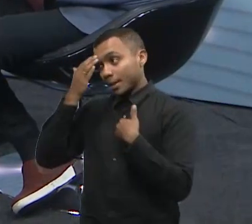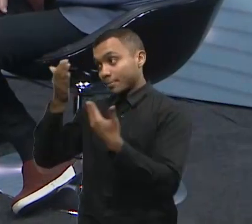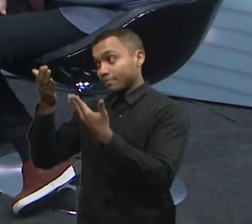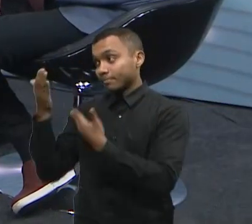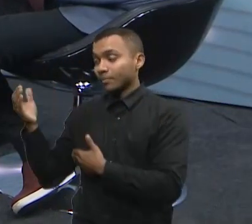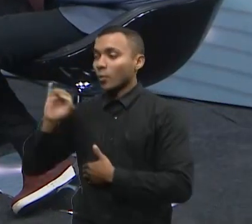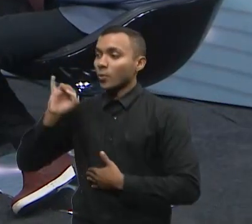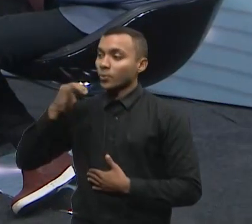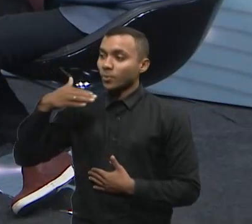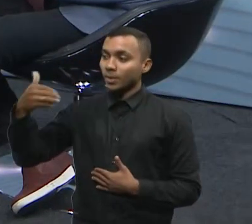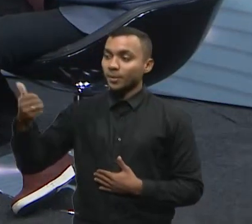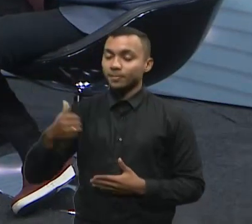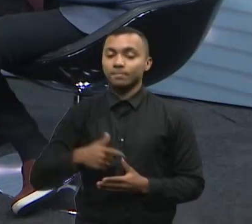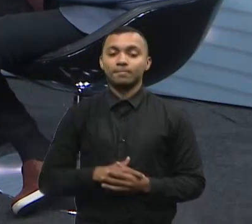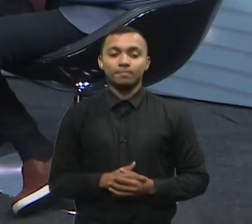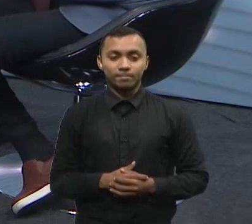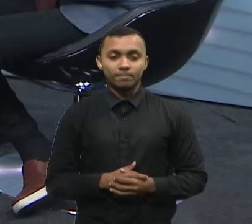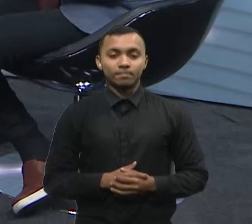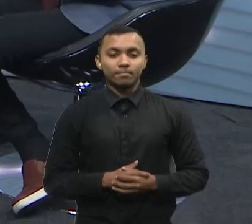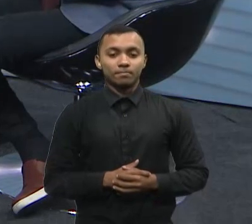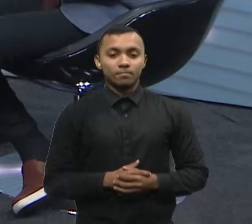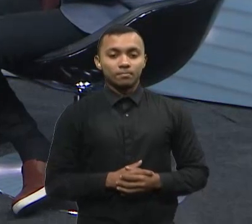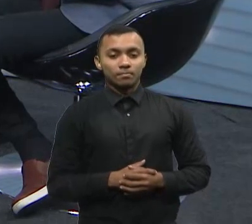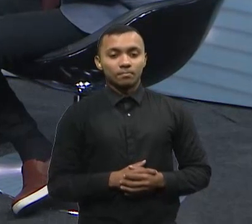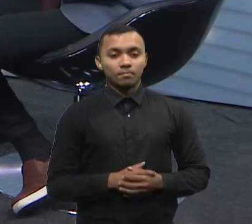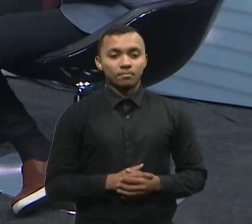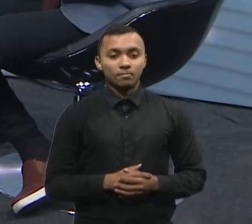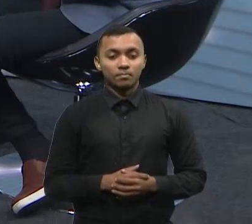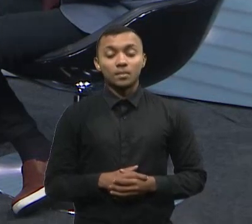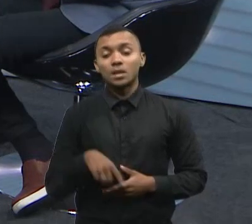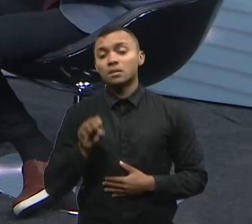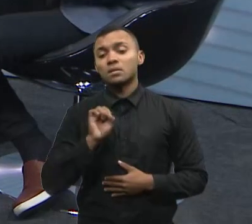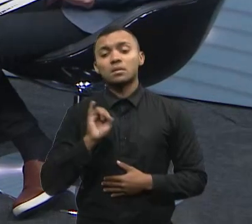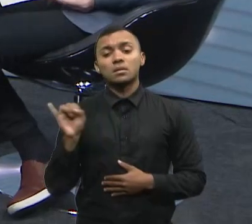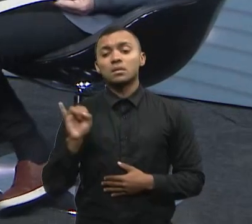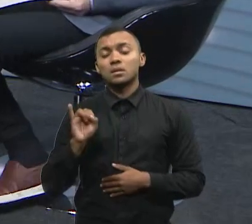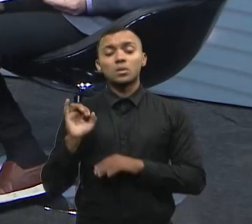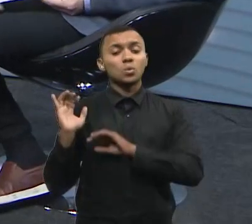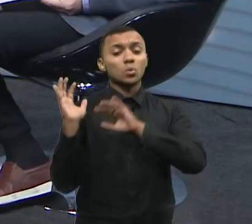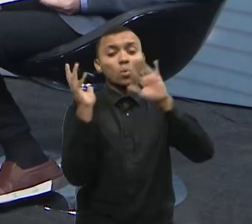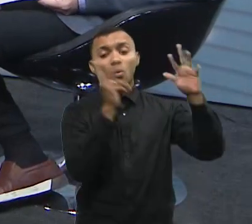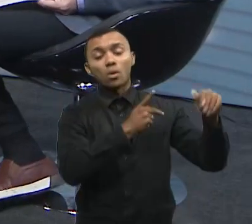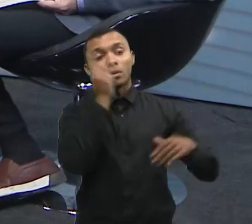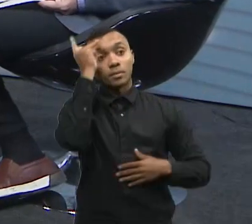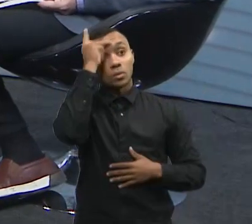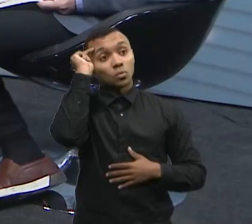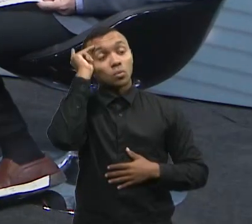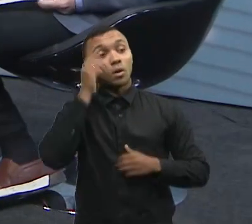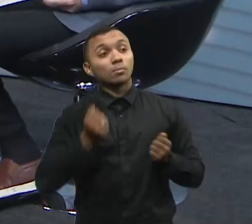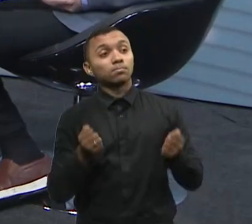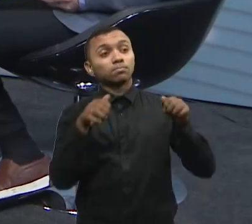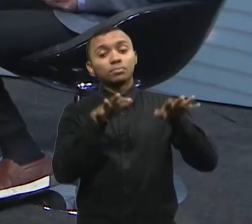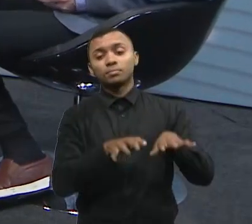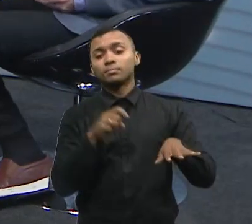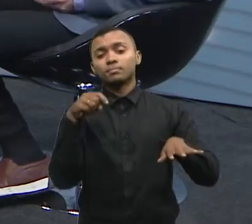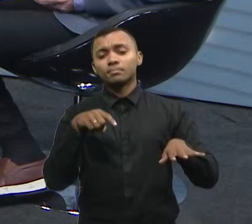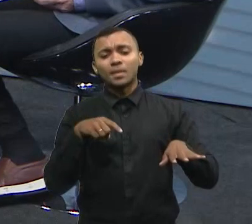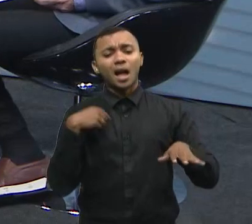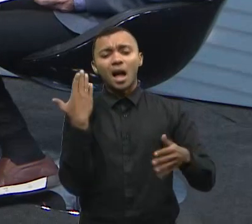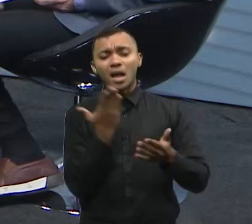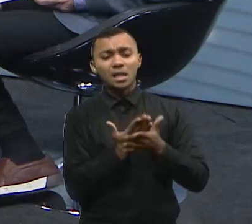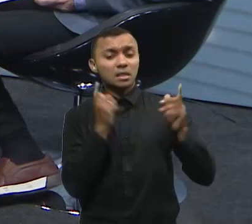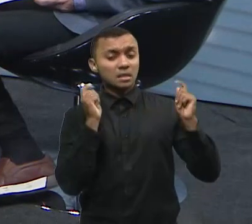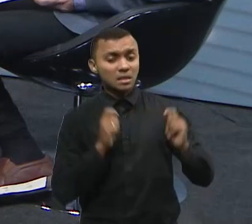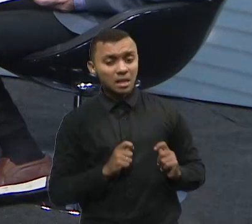bom, Renata? Um mundo neuroinclusivo para todas as pessoas. Estamos longe disso ainda,